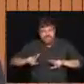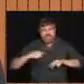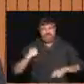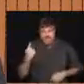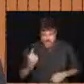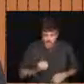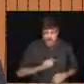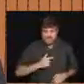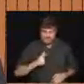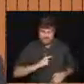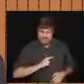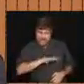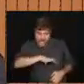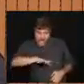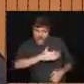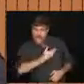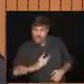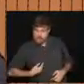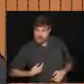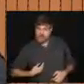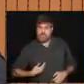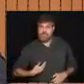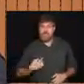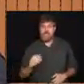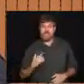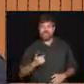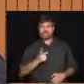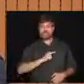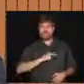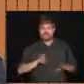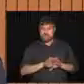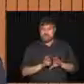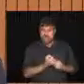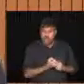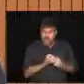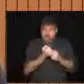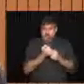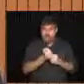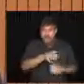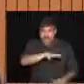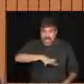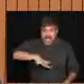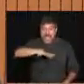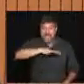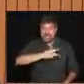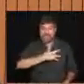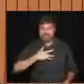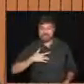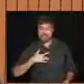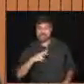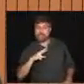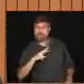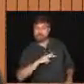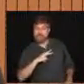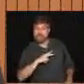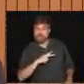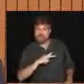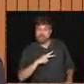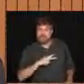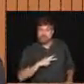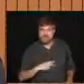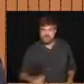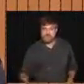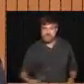essa questão pública, nós temos um grande aparato também de rede particular, que muitos já ligaram,